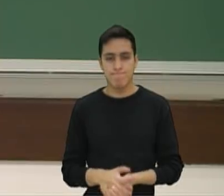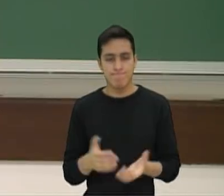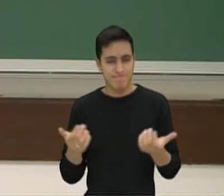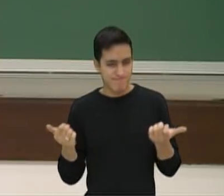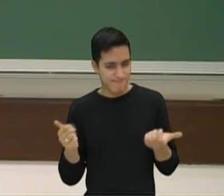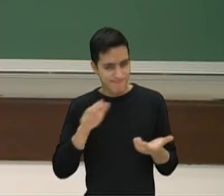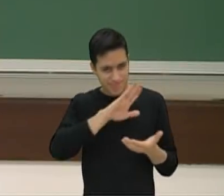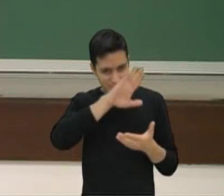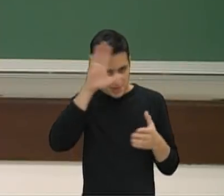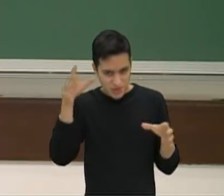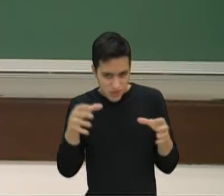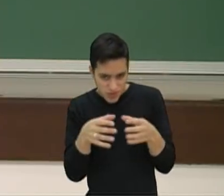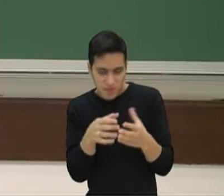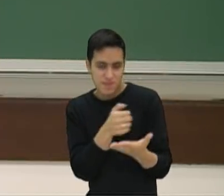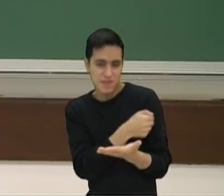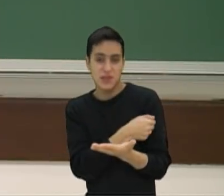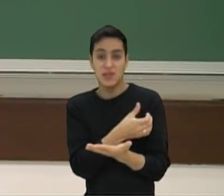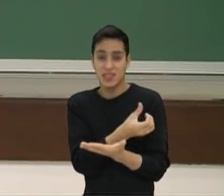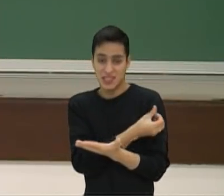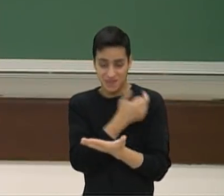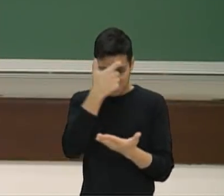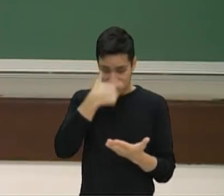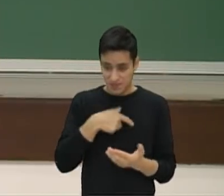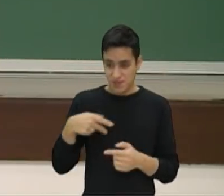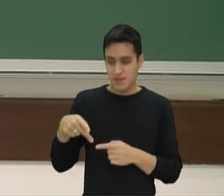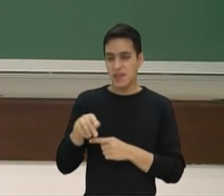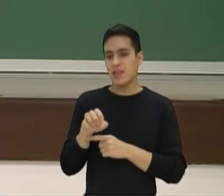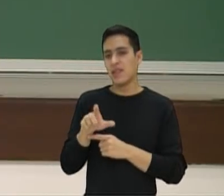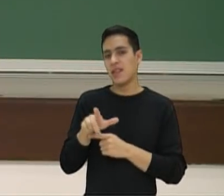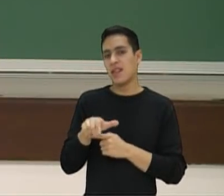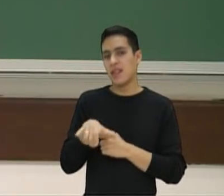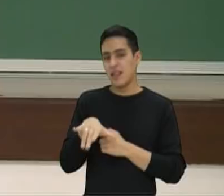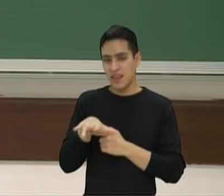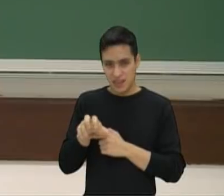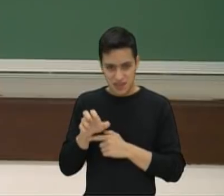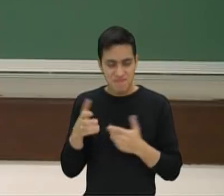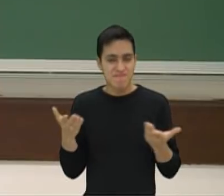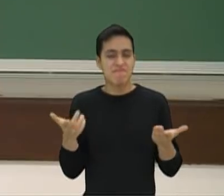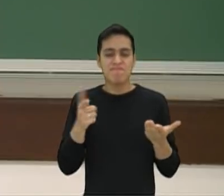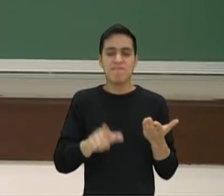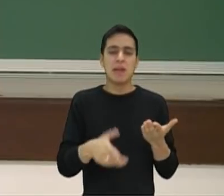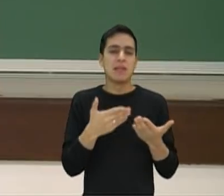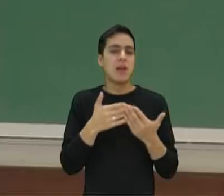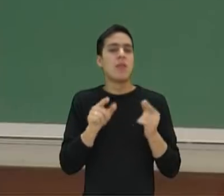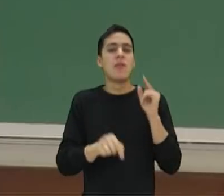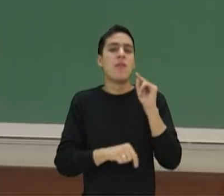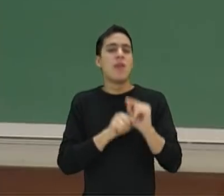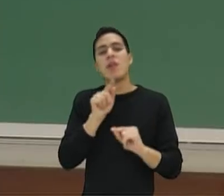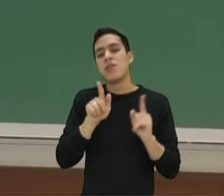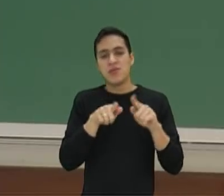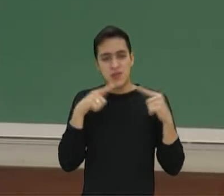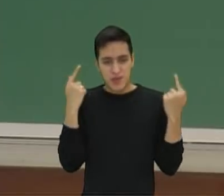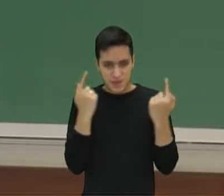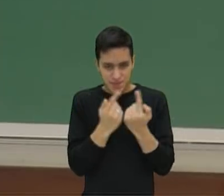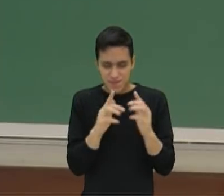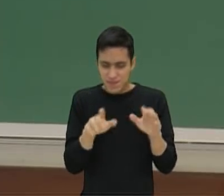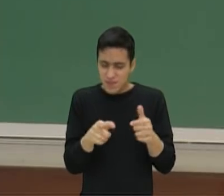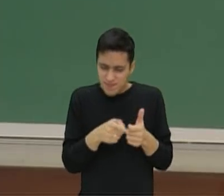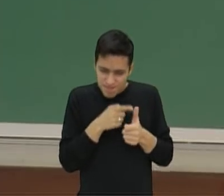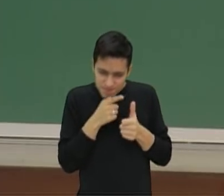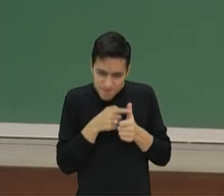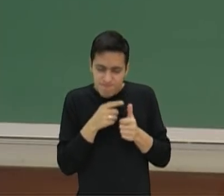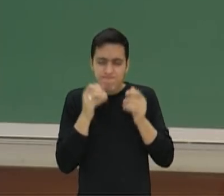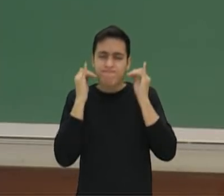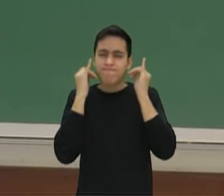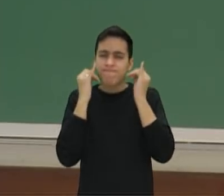Olá, alunos do sexto ano, eu sou a professora Elaine e vamos a mais uma aula de Geografia. Antes da nossa aula, eu preciso